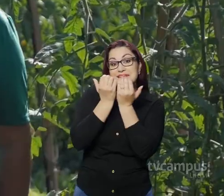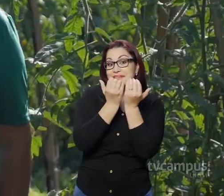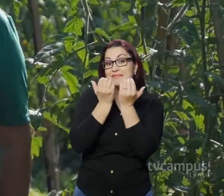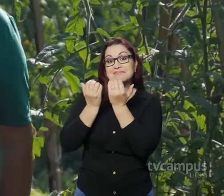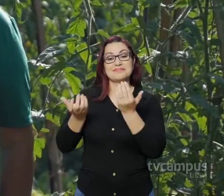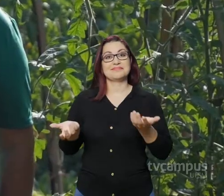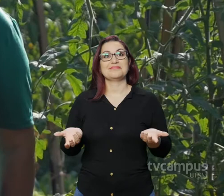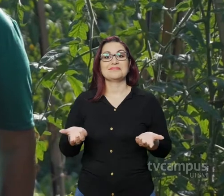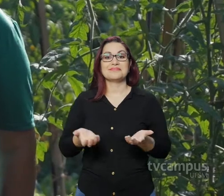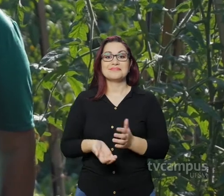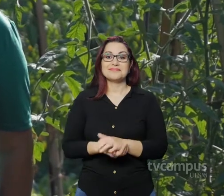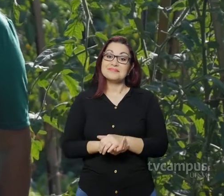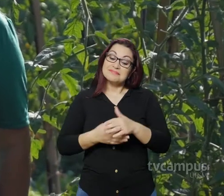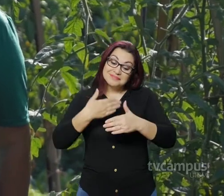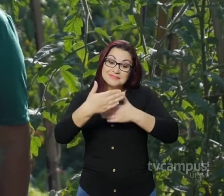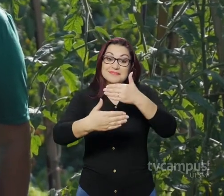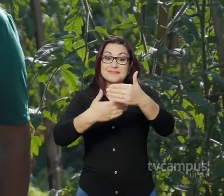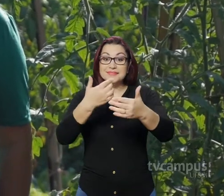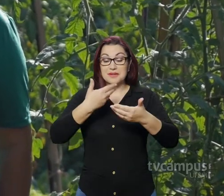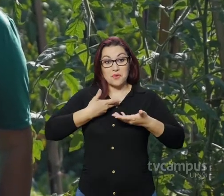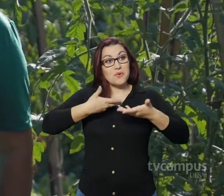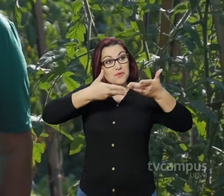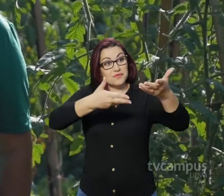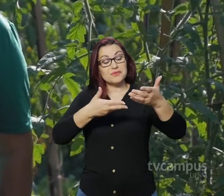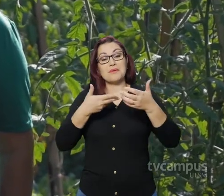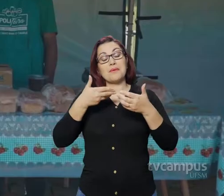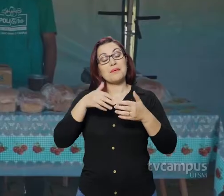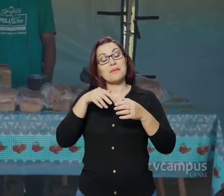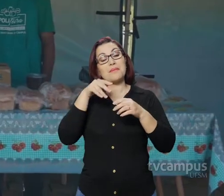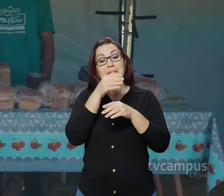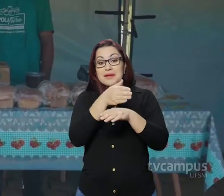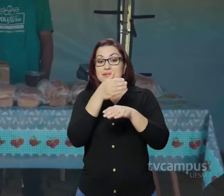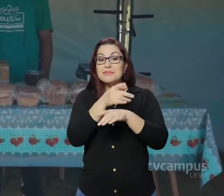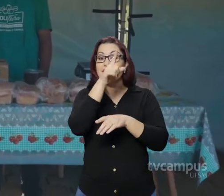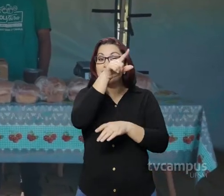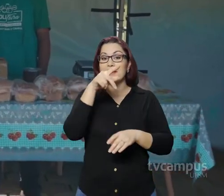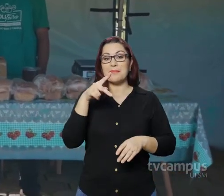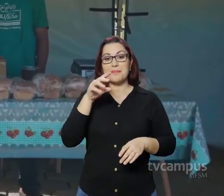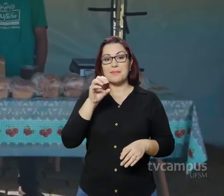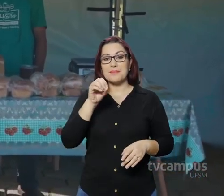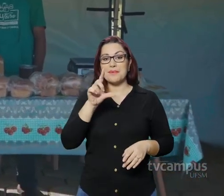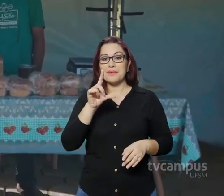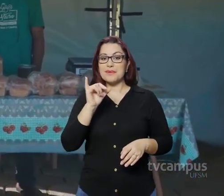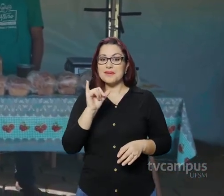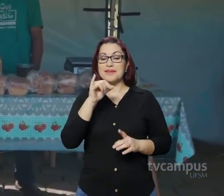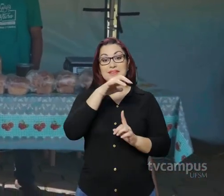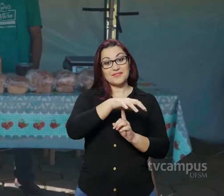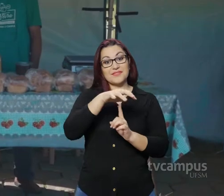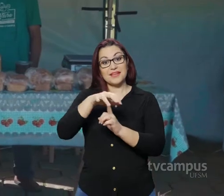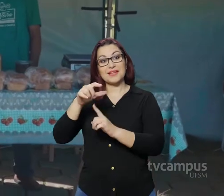apareceu essa oportunidade de nós ir para a universidade, né? Para fazer a feira lá.